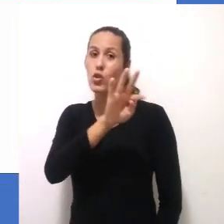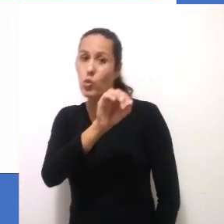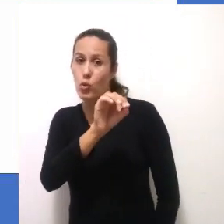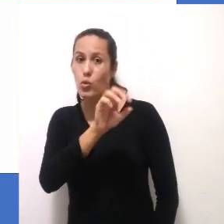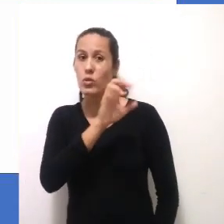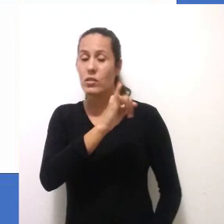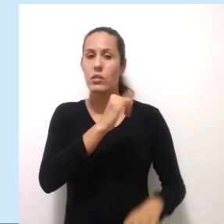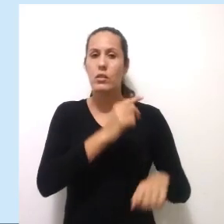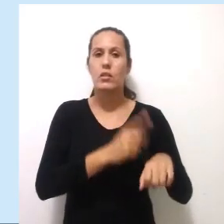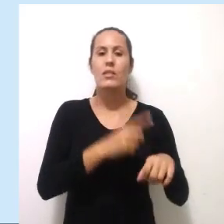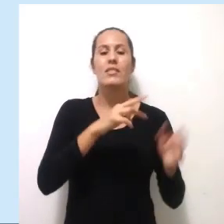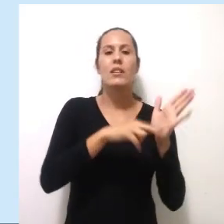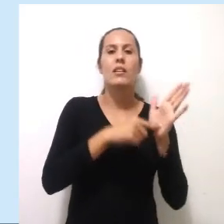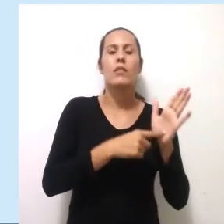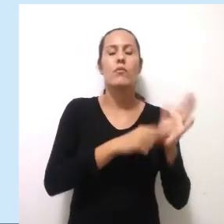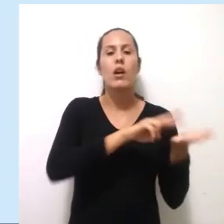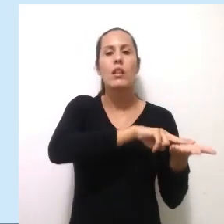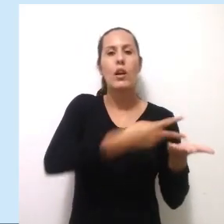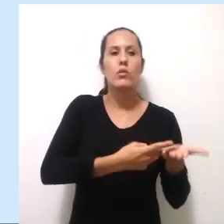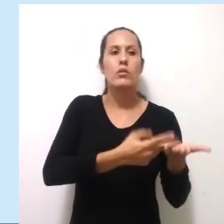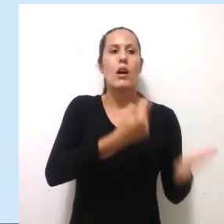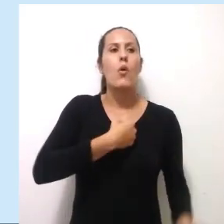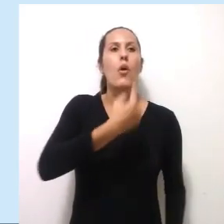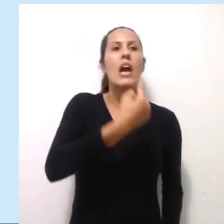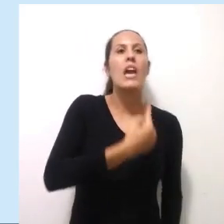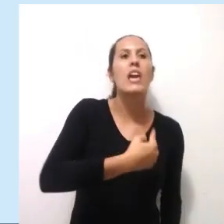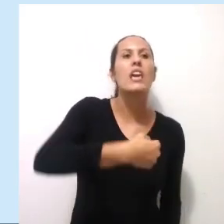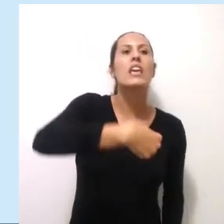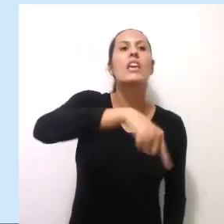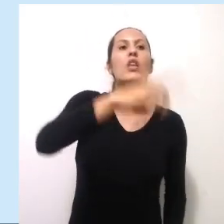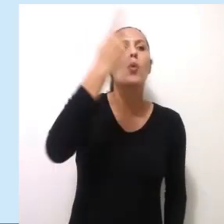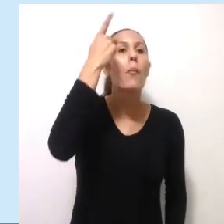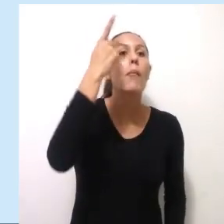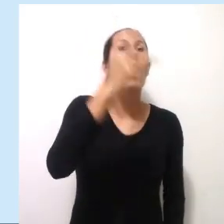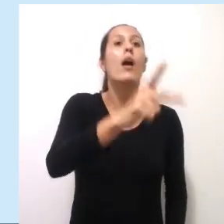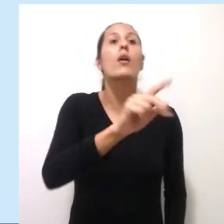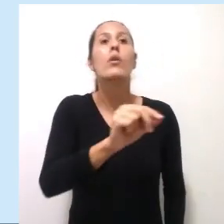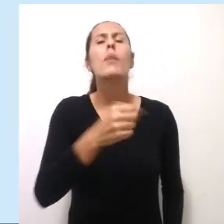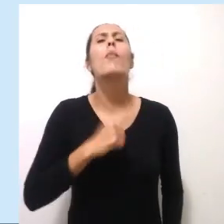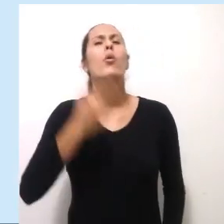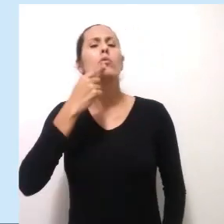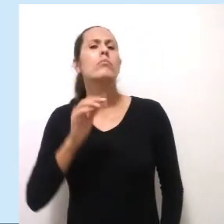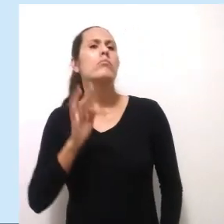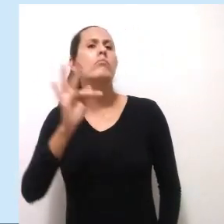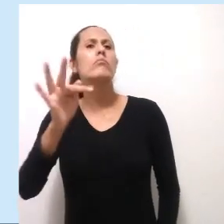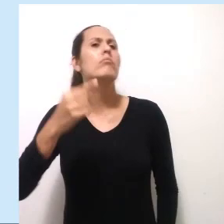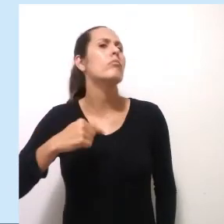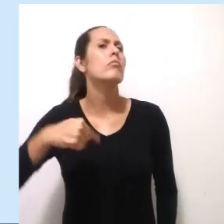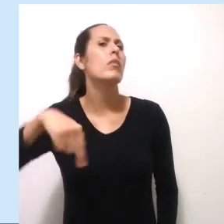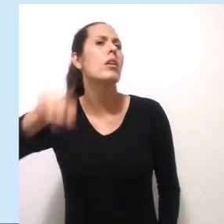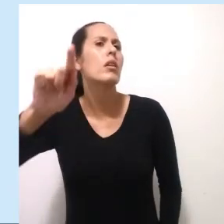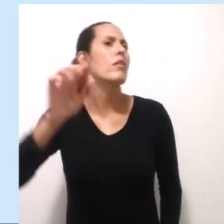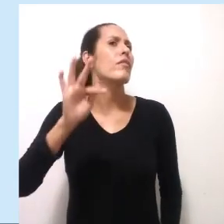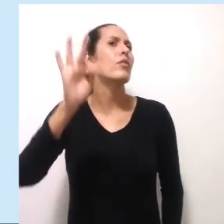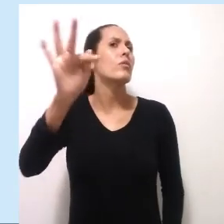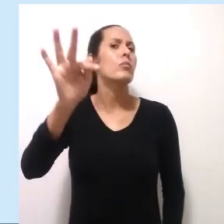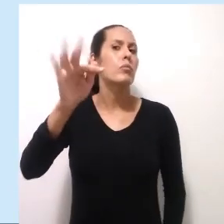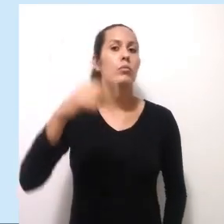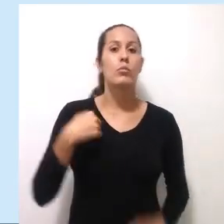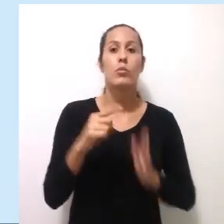pé da letra é indo para, mas a gente também pode dizer irei, farei, algo que a